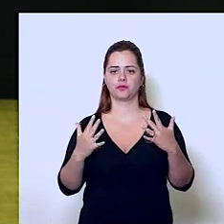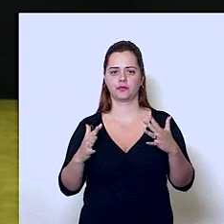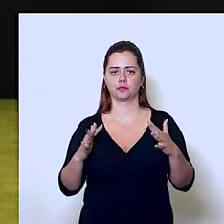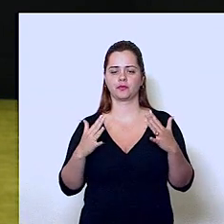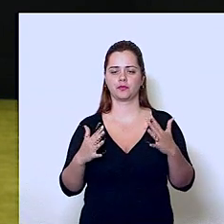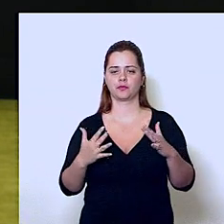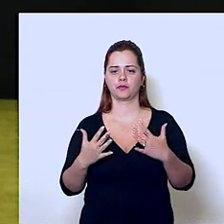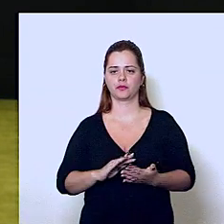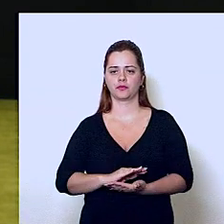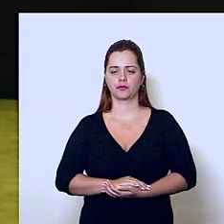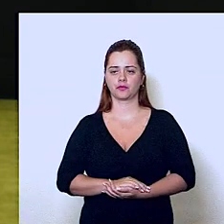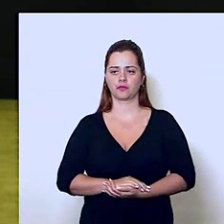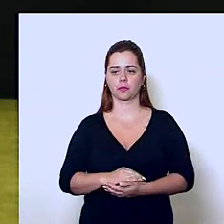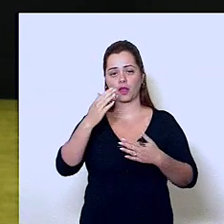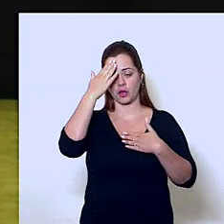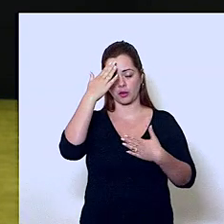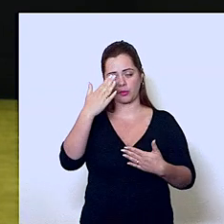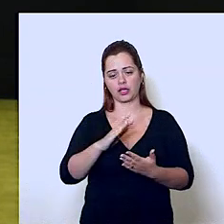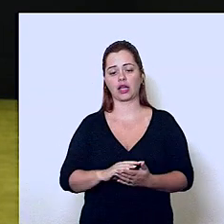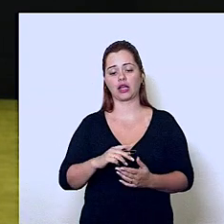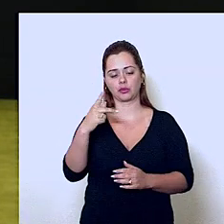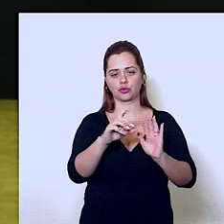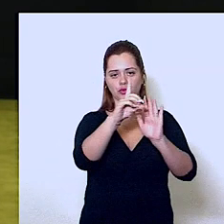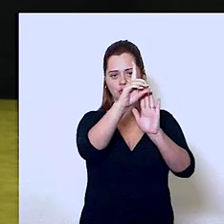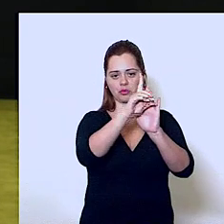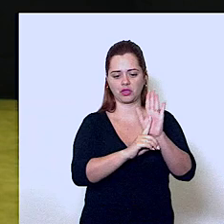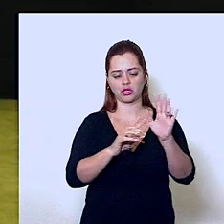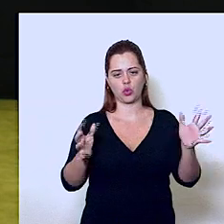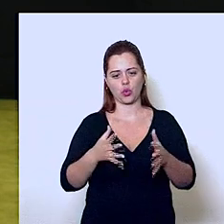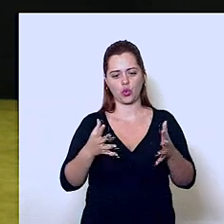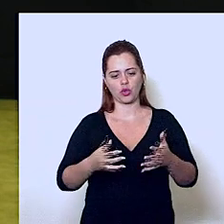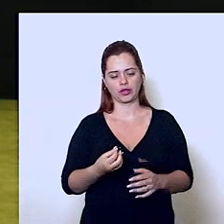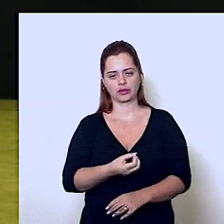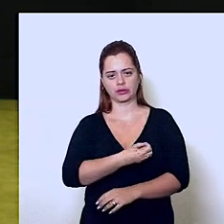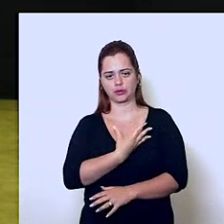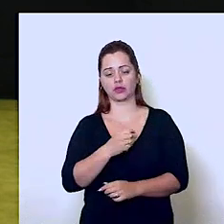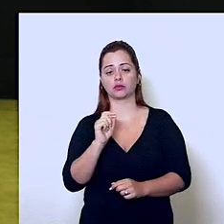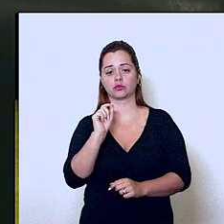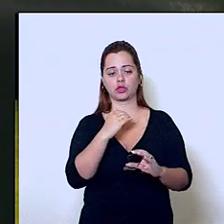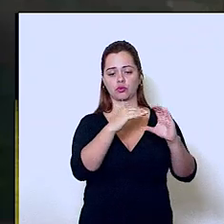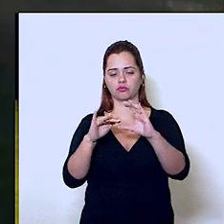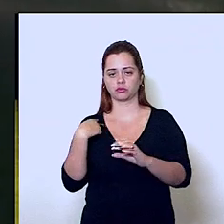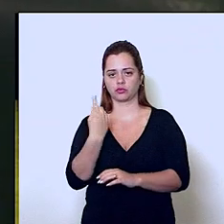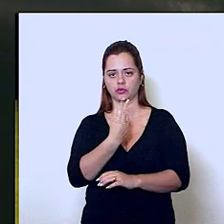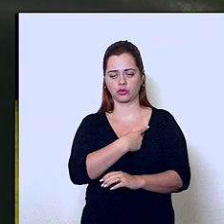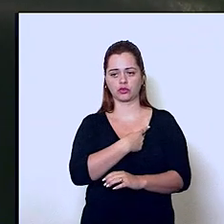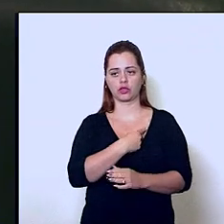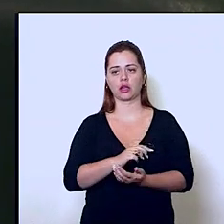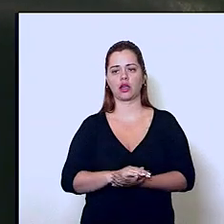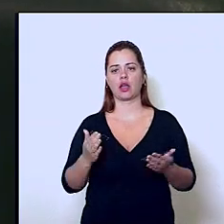Muito obrigada, Estela, por esse depoimento tão rico, tão vívido que você compartilhou conosco. Eu passaria a palavra agora